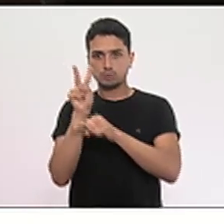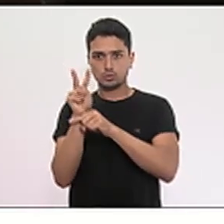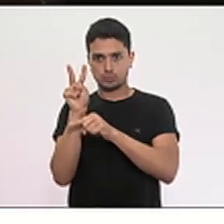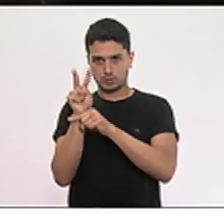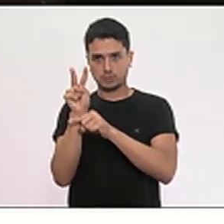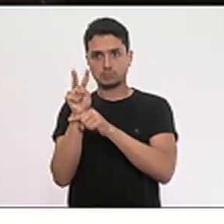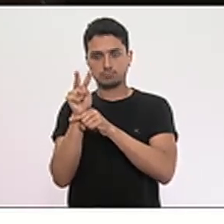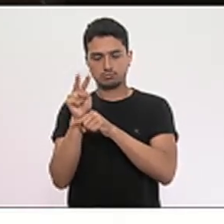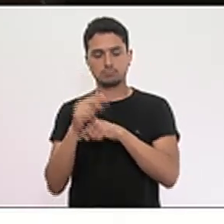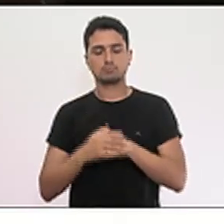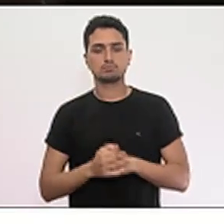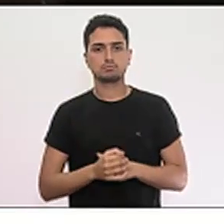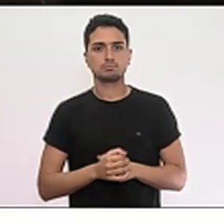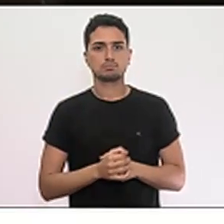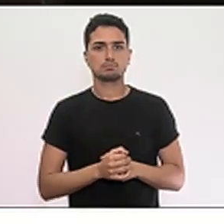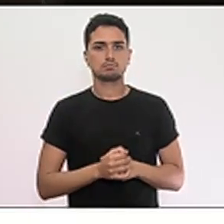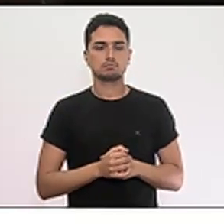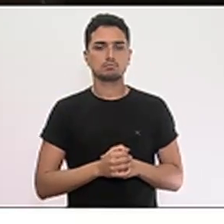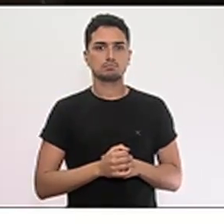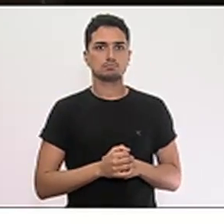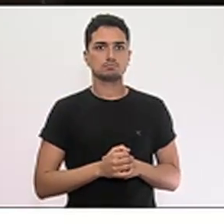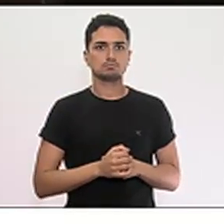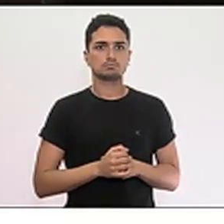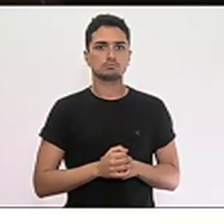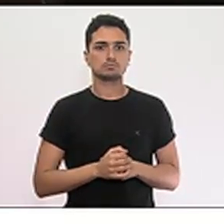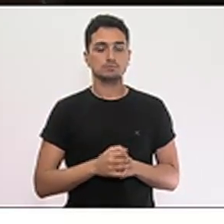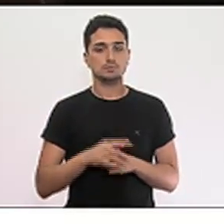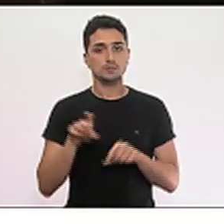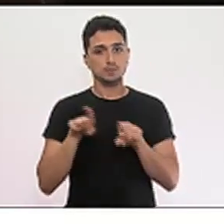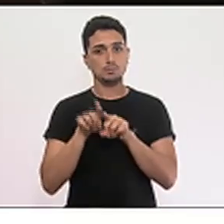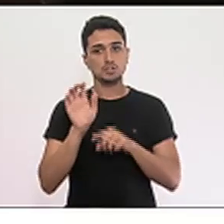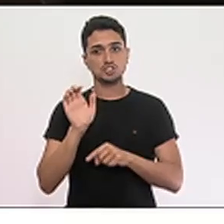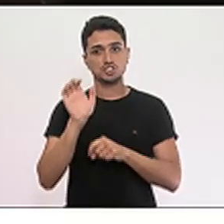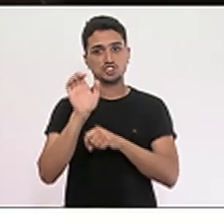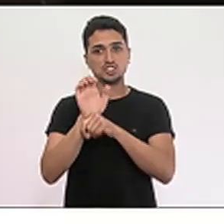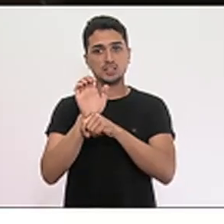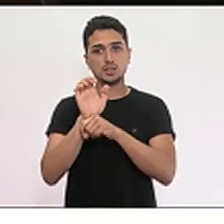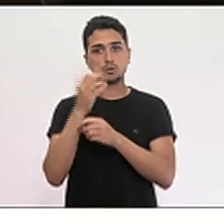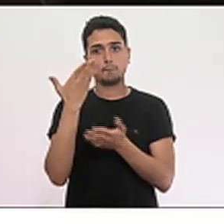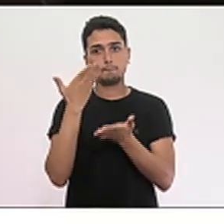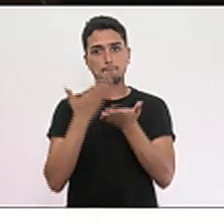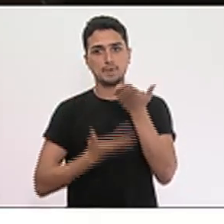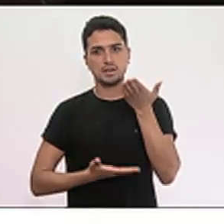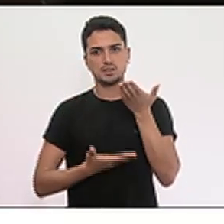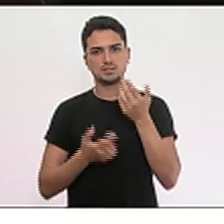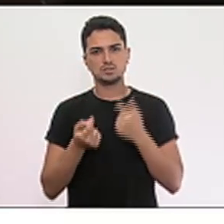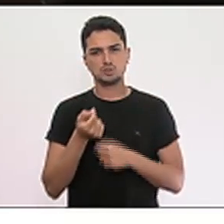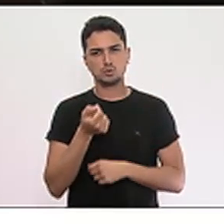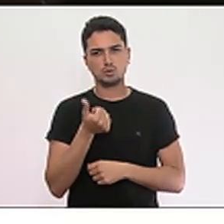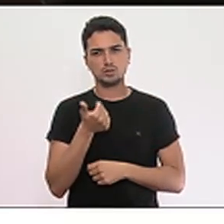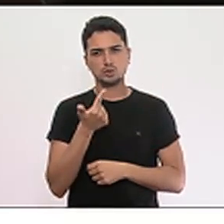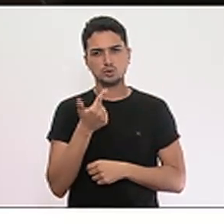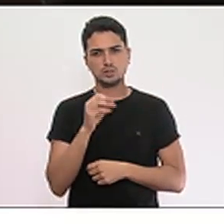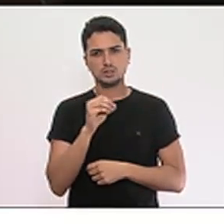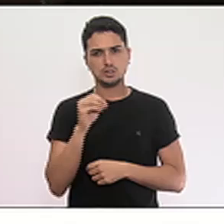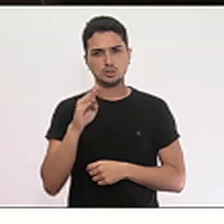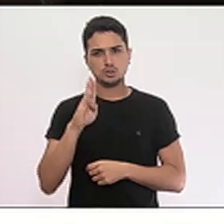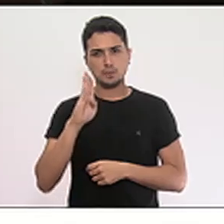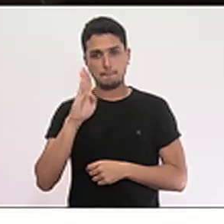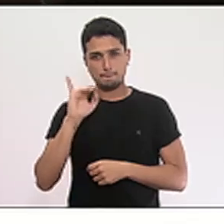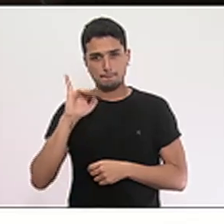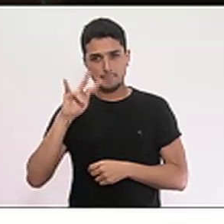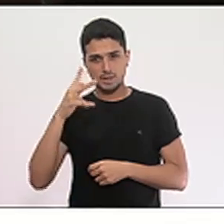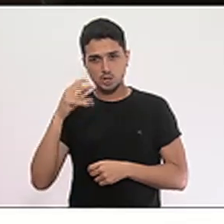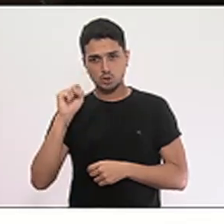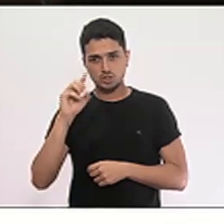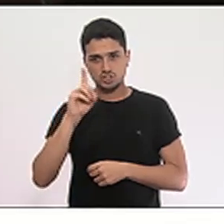E mais, o Estado perde entre 250 e 300 milhões de dividendo todo ano. Não